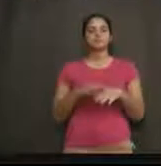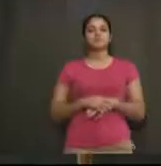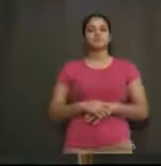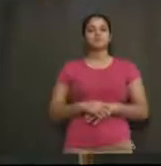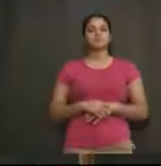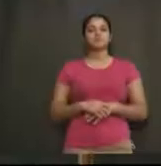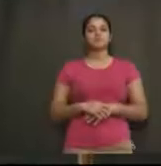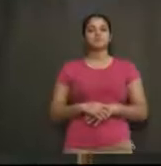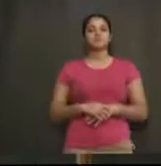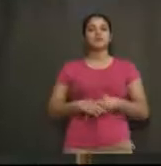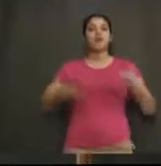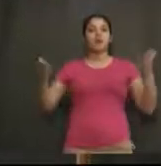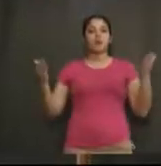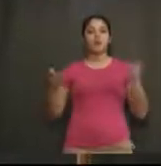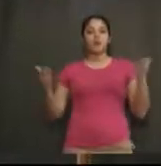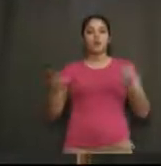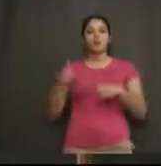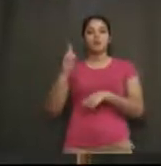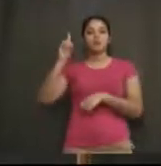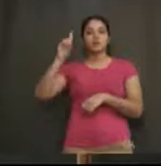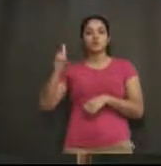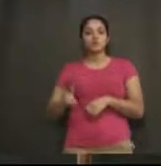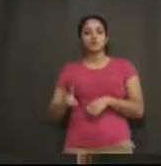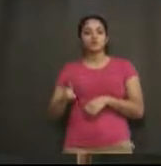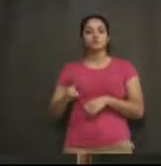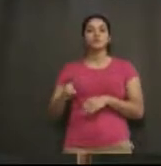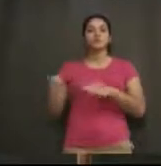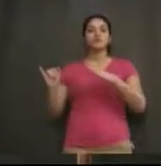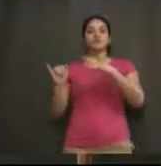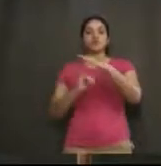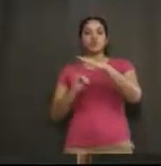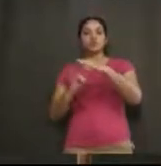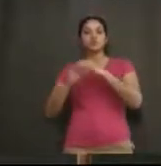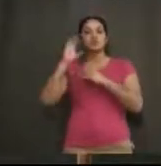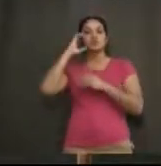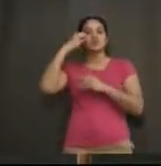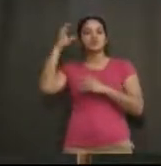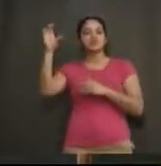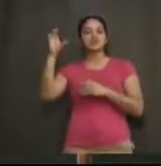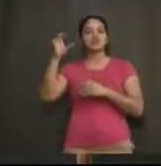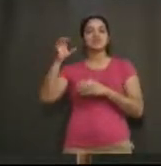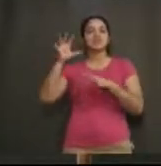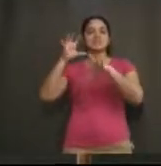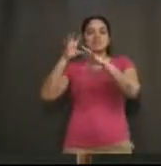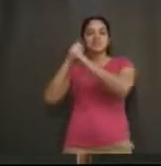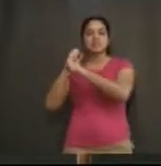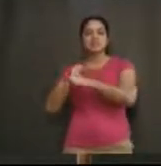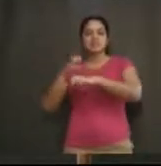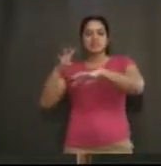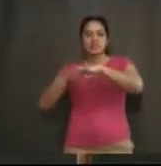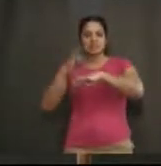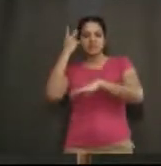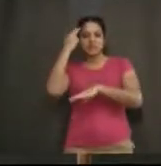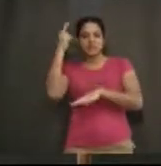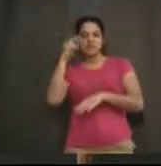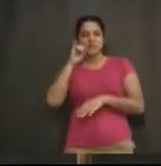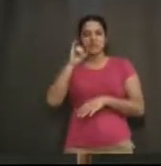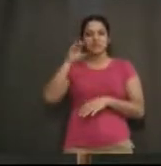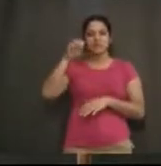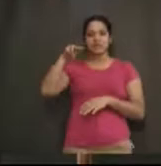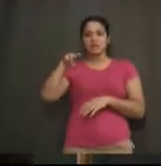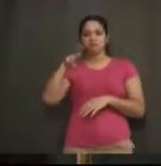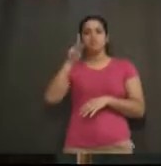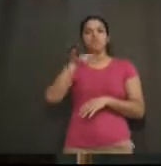Passamos a palavra ao diretor do Instituto de Ciências Exatas e Naturais, ICEN, da UFPA, professor doutor Marcos Monteiro